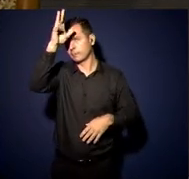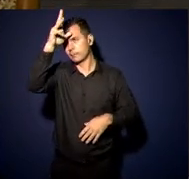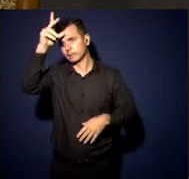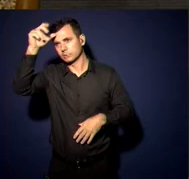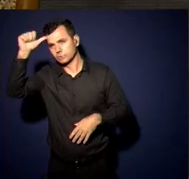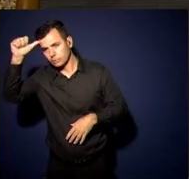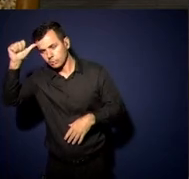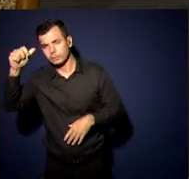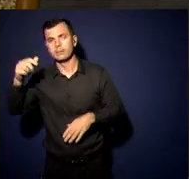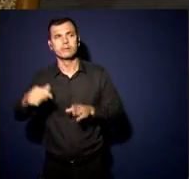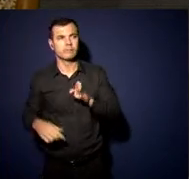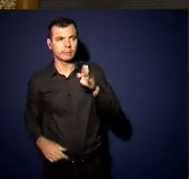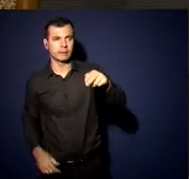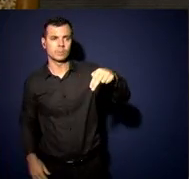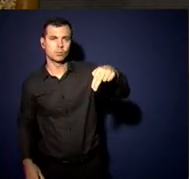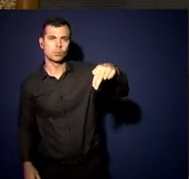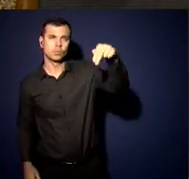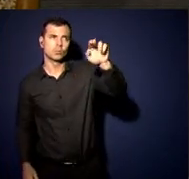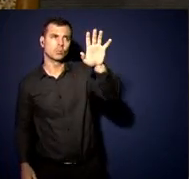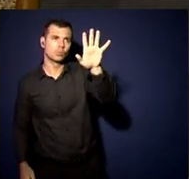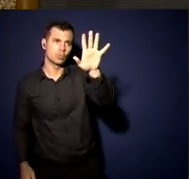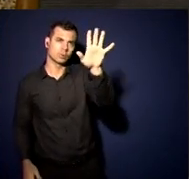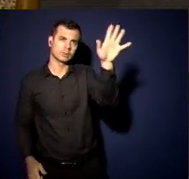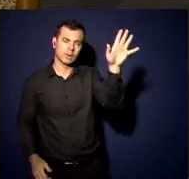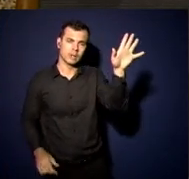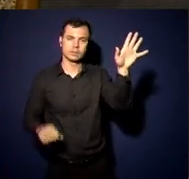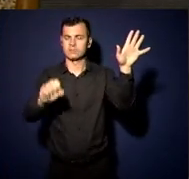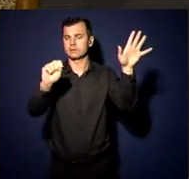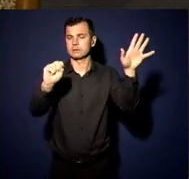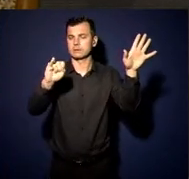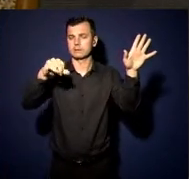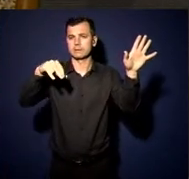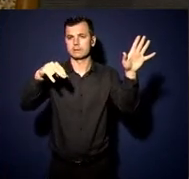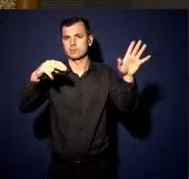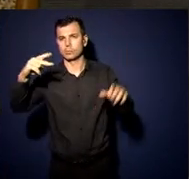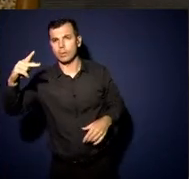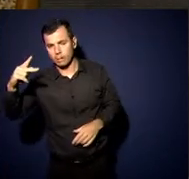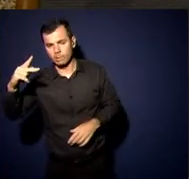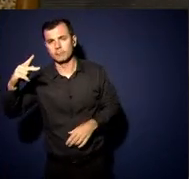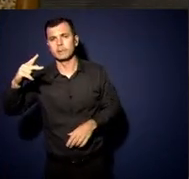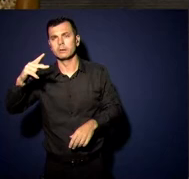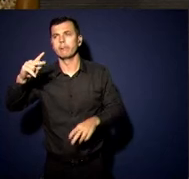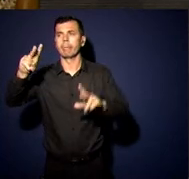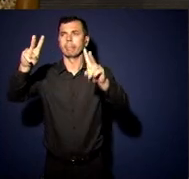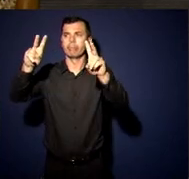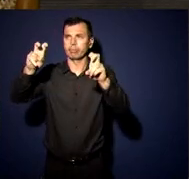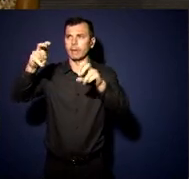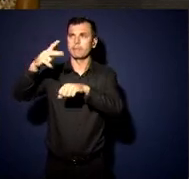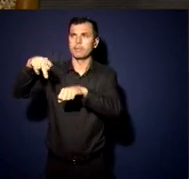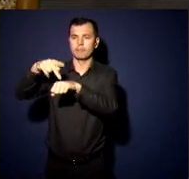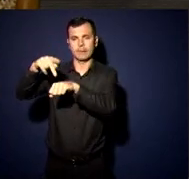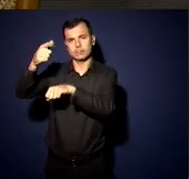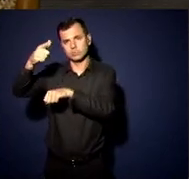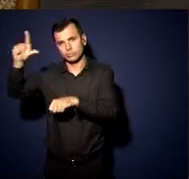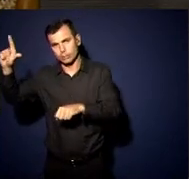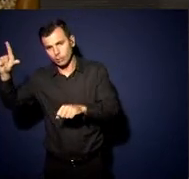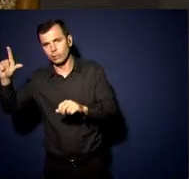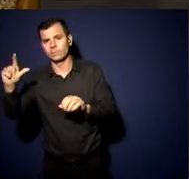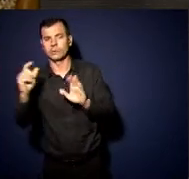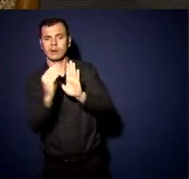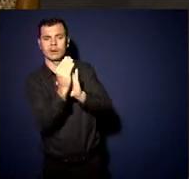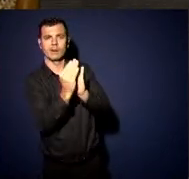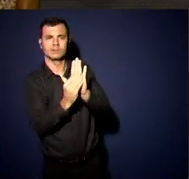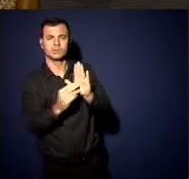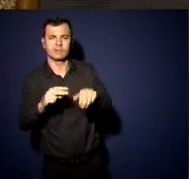cvm tá no nordeste a cvm agora vai estar em Sinop A cvm tá nas pautas internacionais a agenda Verde rendeu o convite para